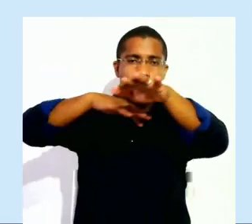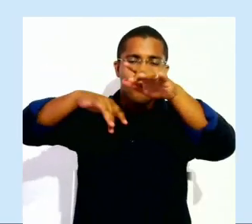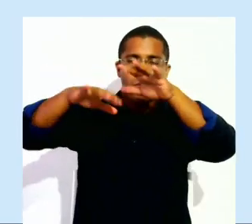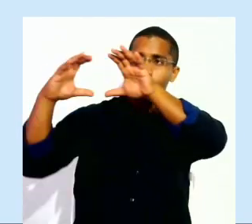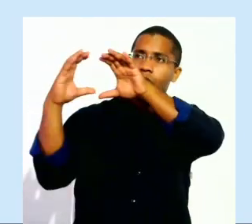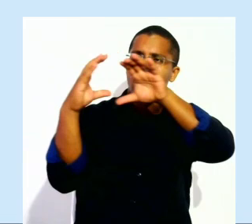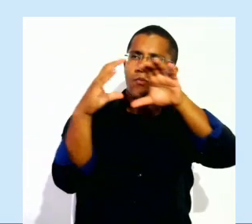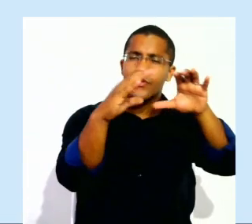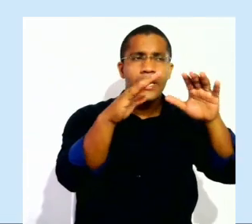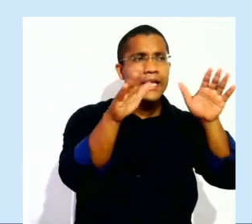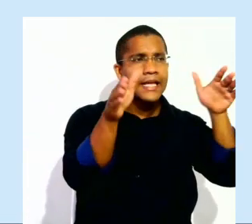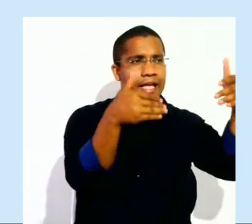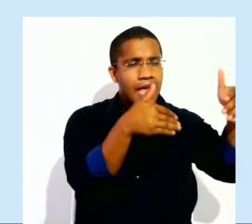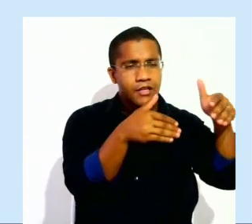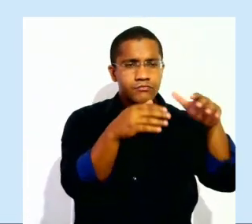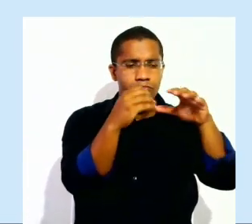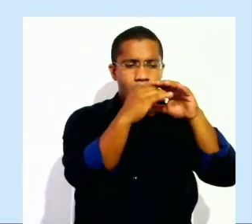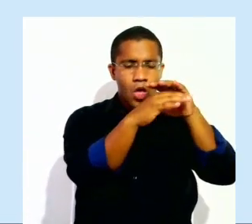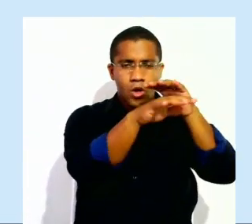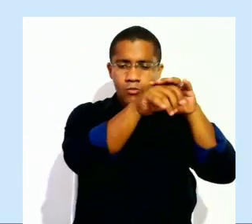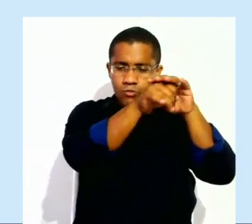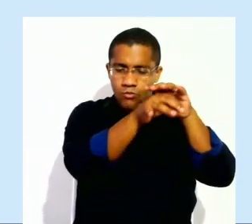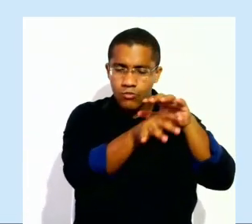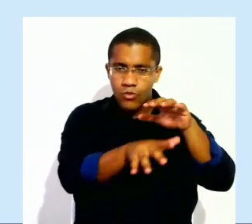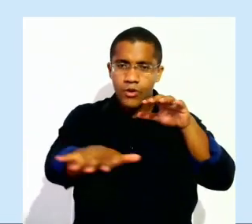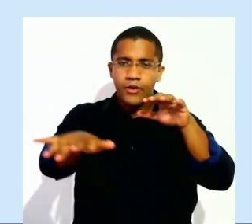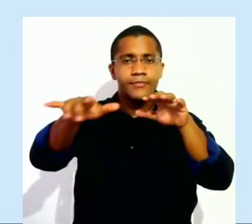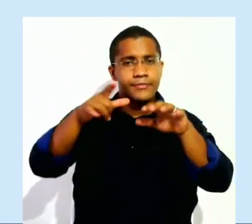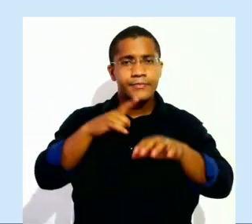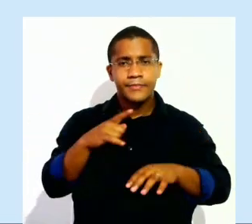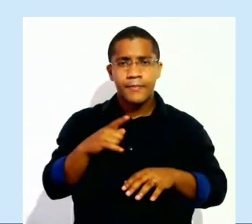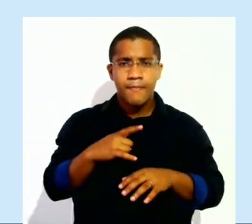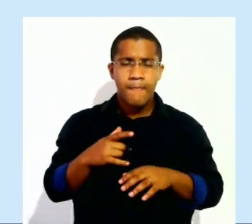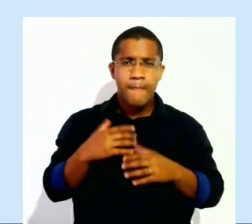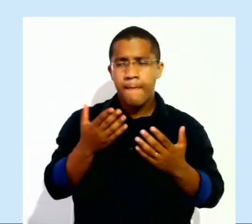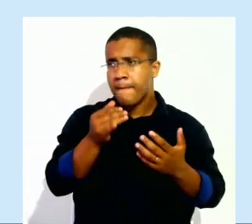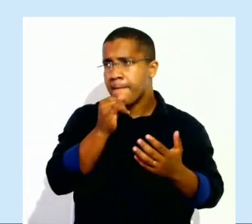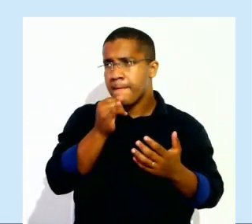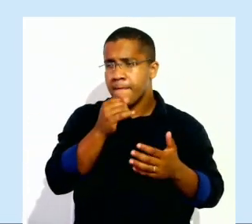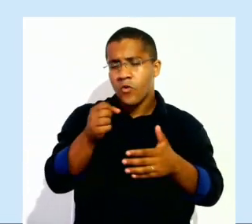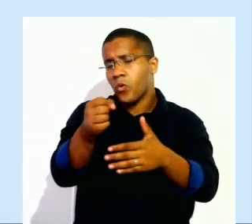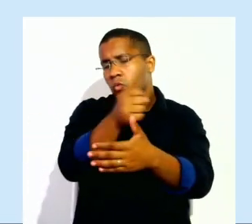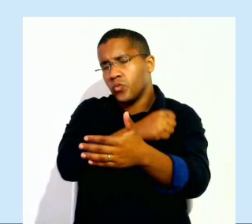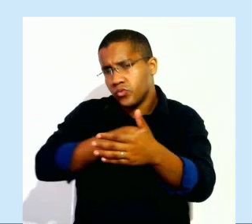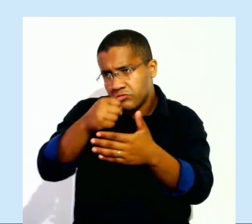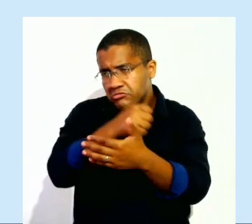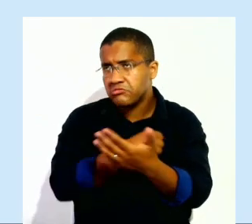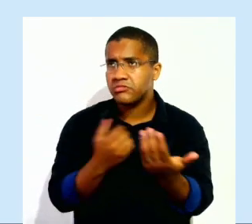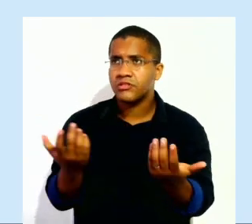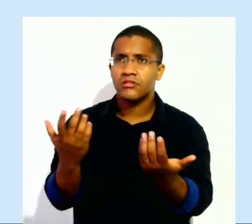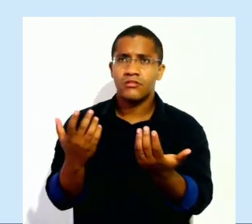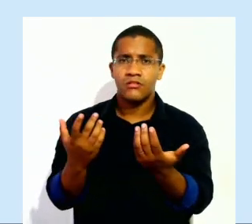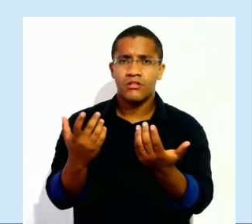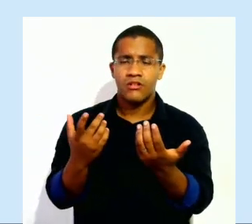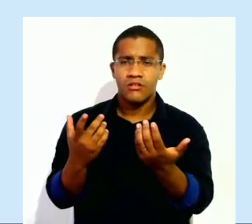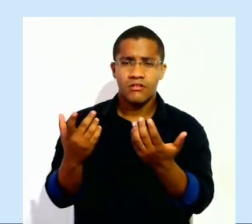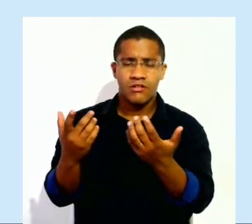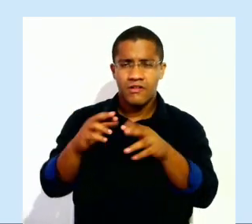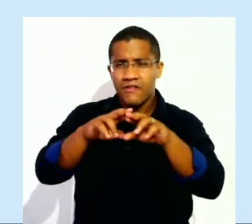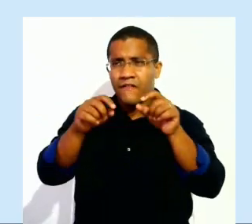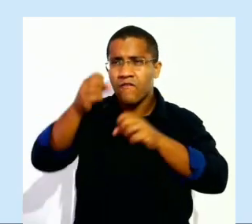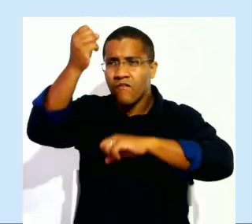outros dutos e caixas. Para as instalações industriais como usinas de energias, refinarias